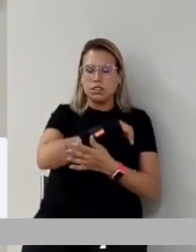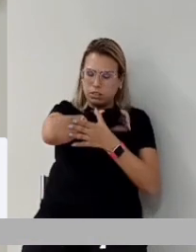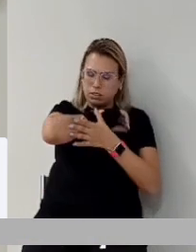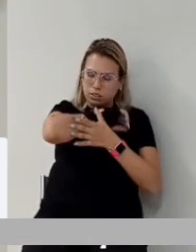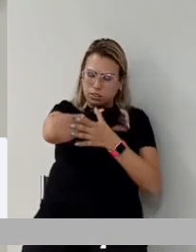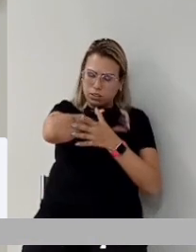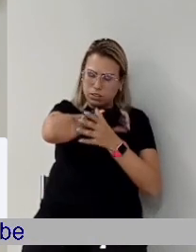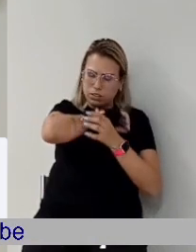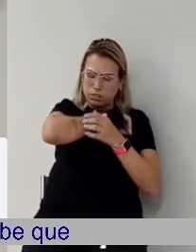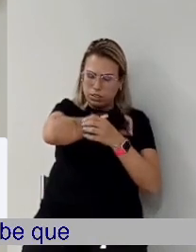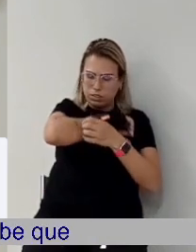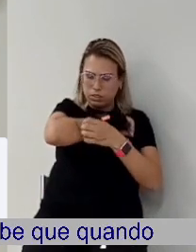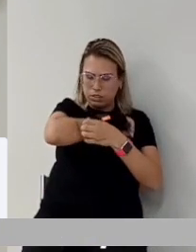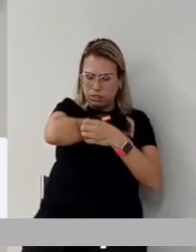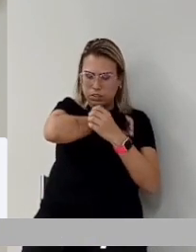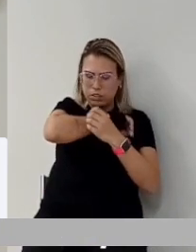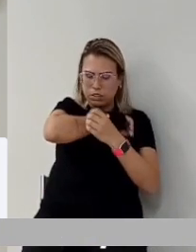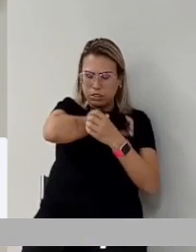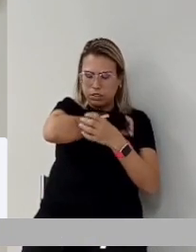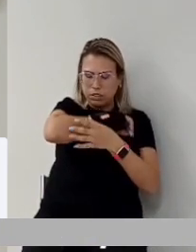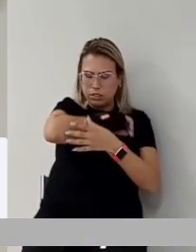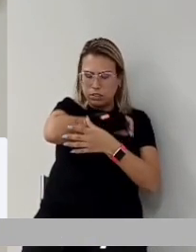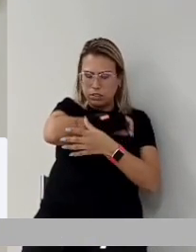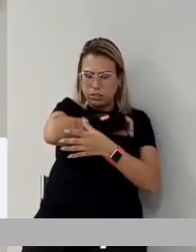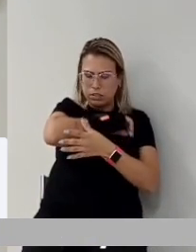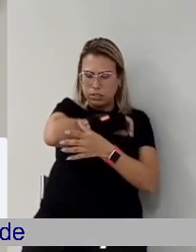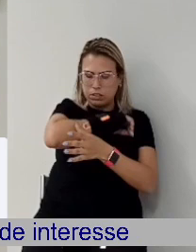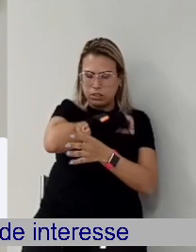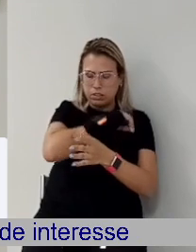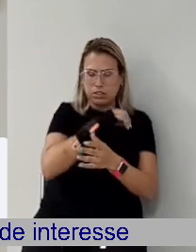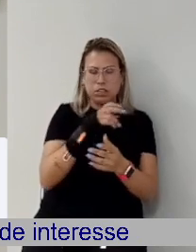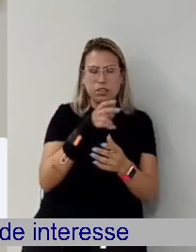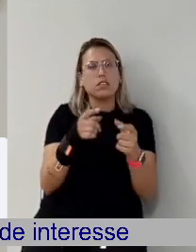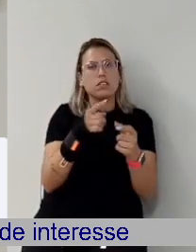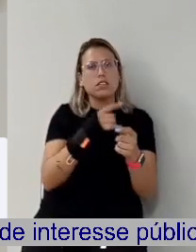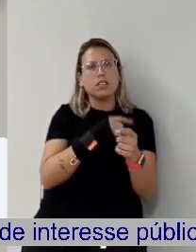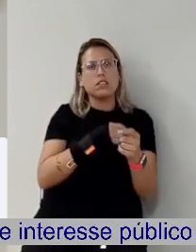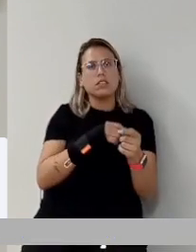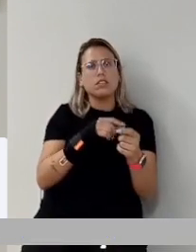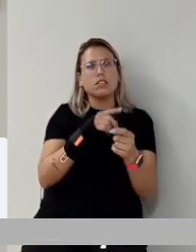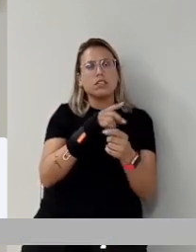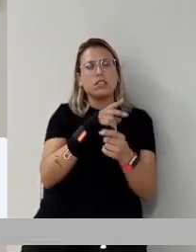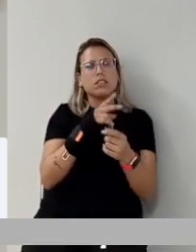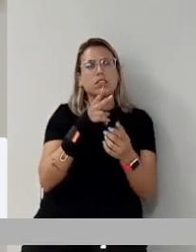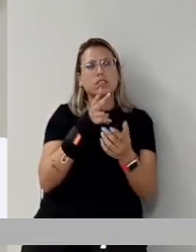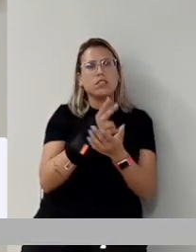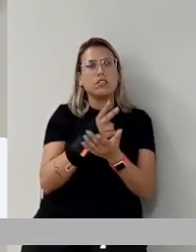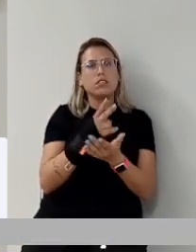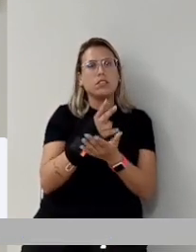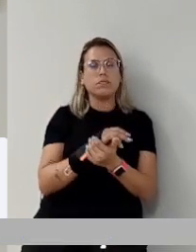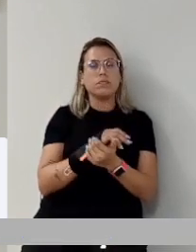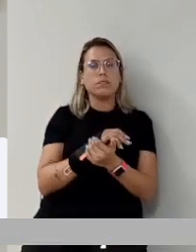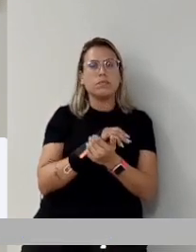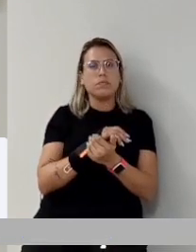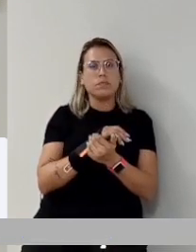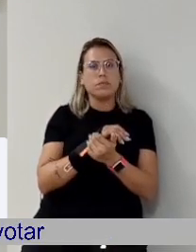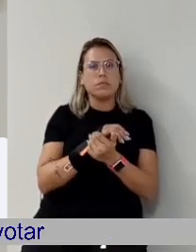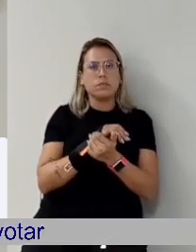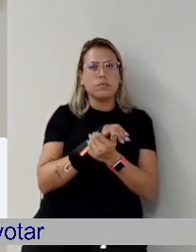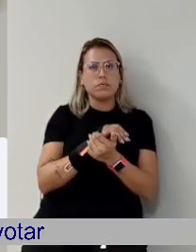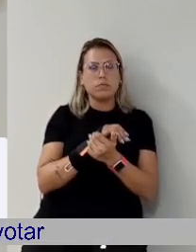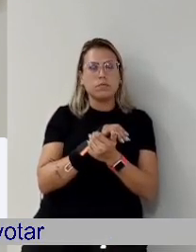a gente sabe que quando um programa desses vem de urgência e é de interesse público a gente não há nenhuma objeção de se votar